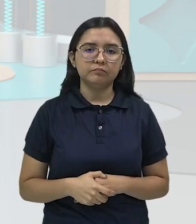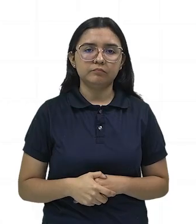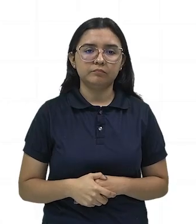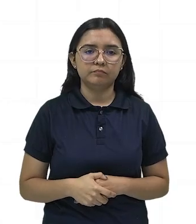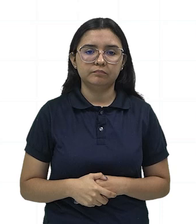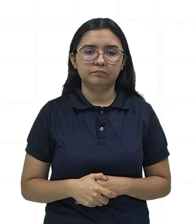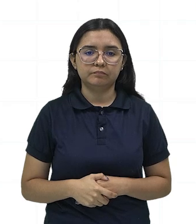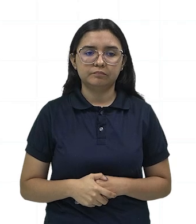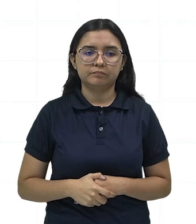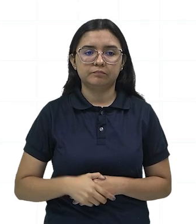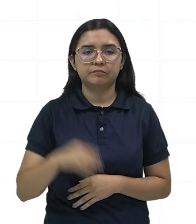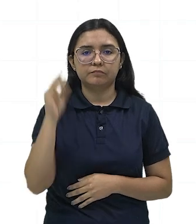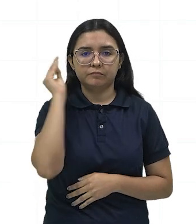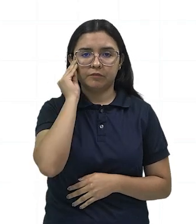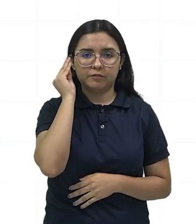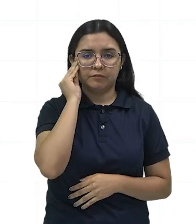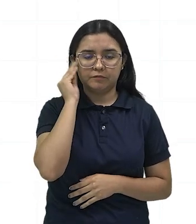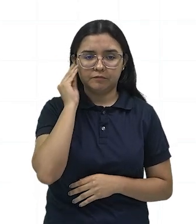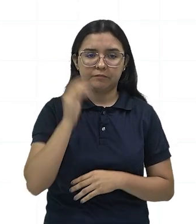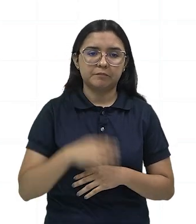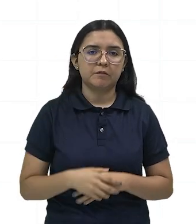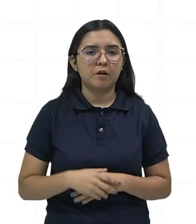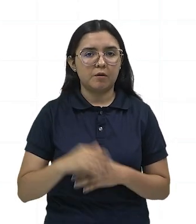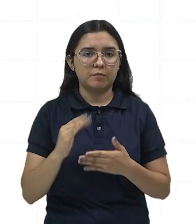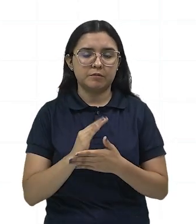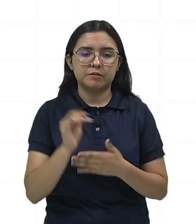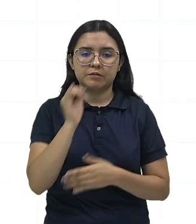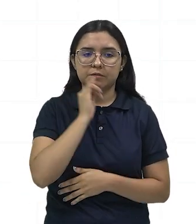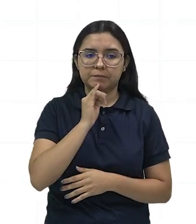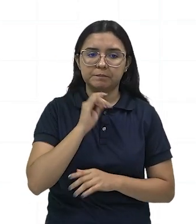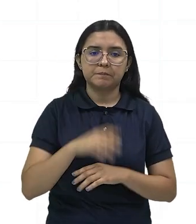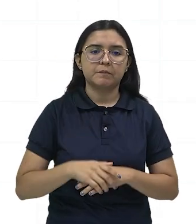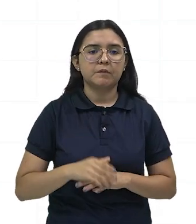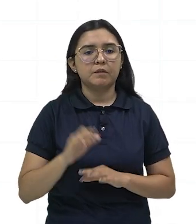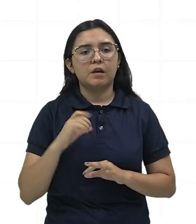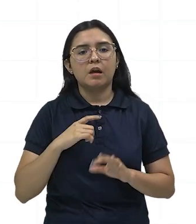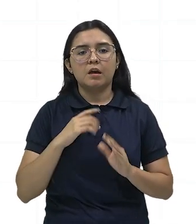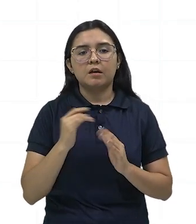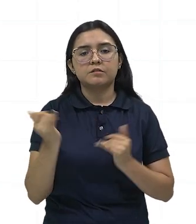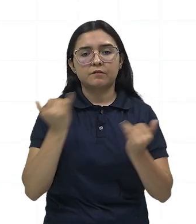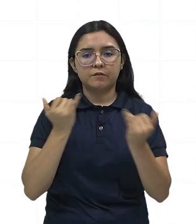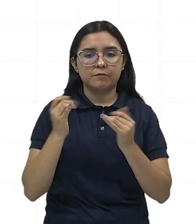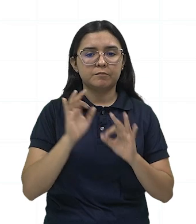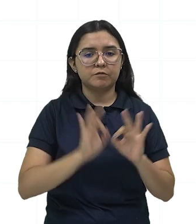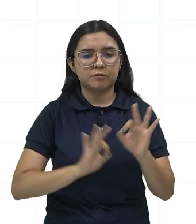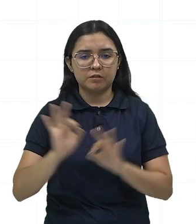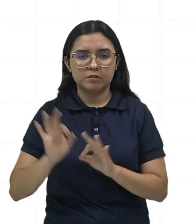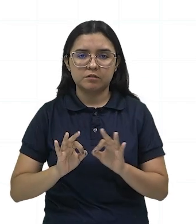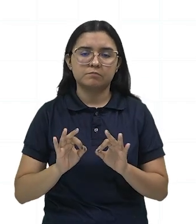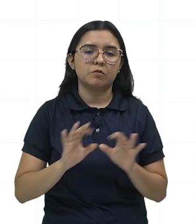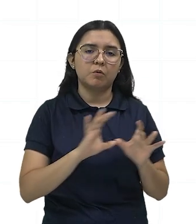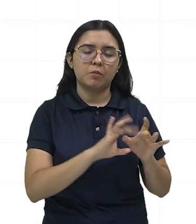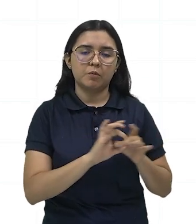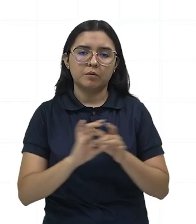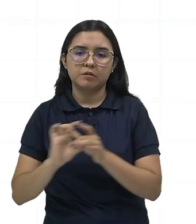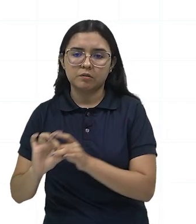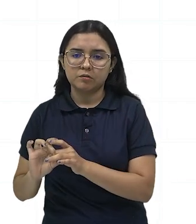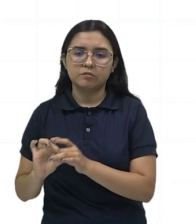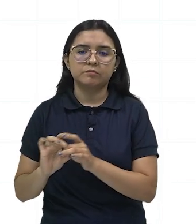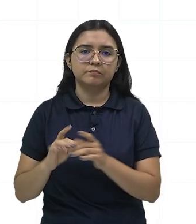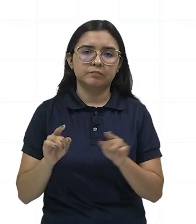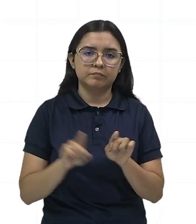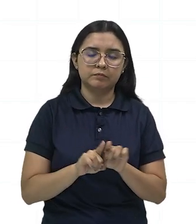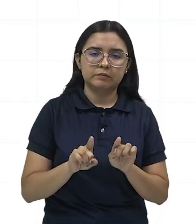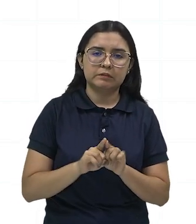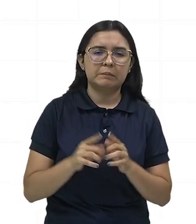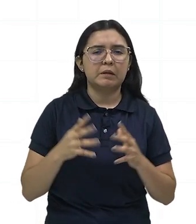escrevendo aquele texto. Observem comigo, então, esses marcadores verbais ajudam a organizar as informações de forma lógica e coerente, sem